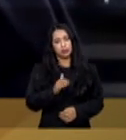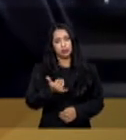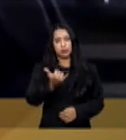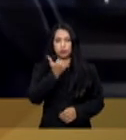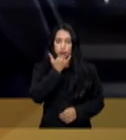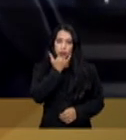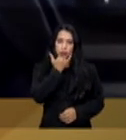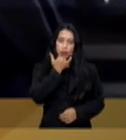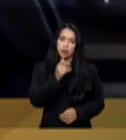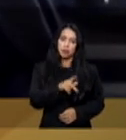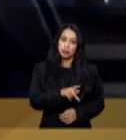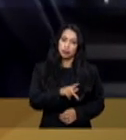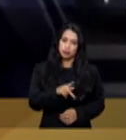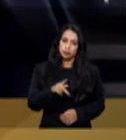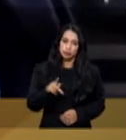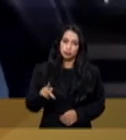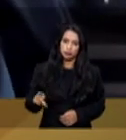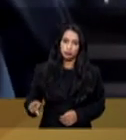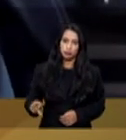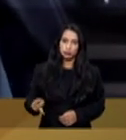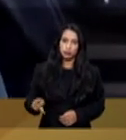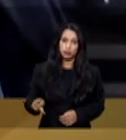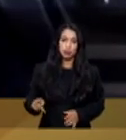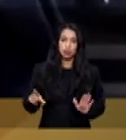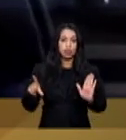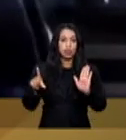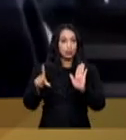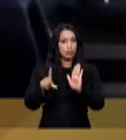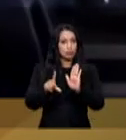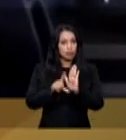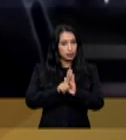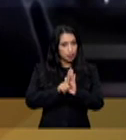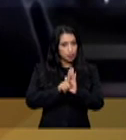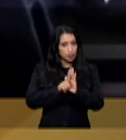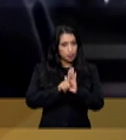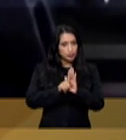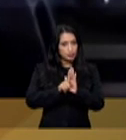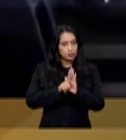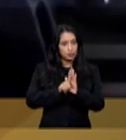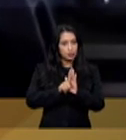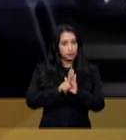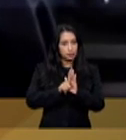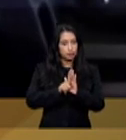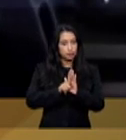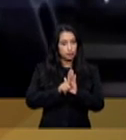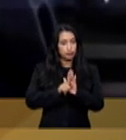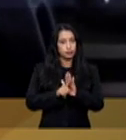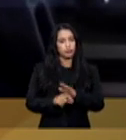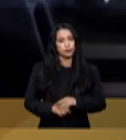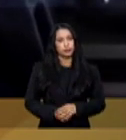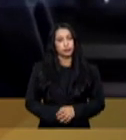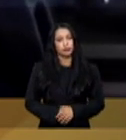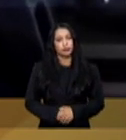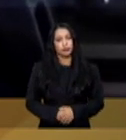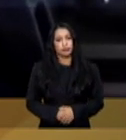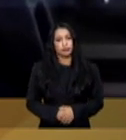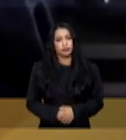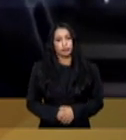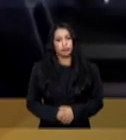deixar claro, a lei, especificamente a lei...